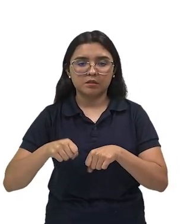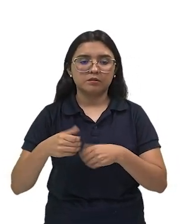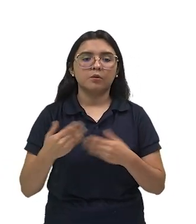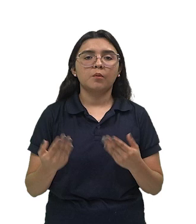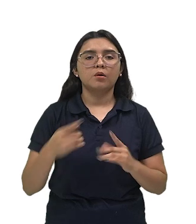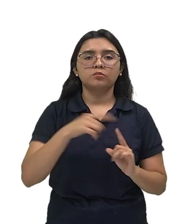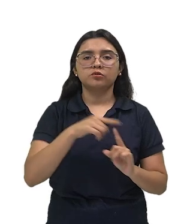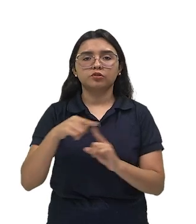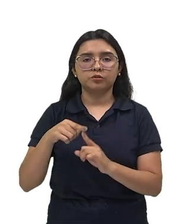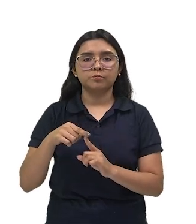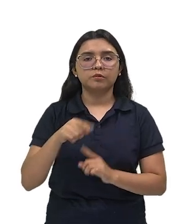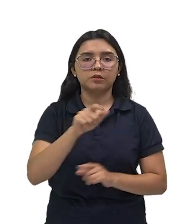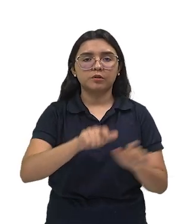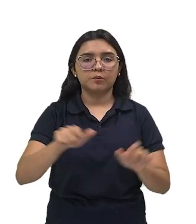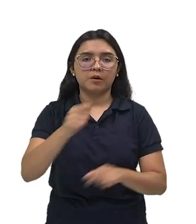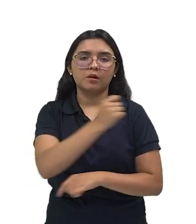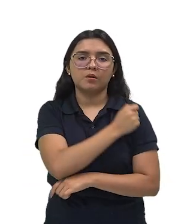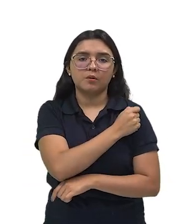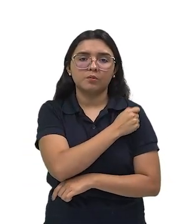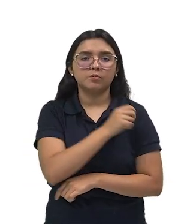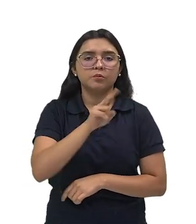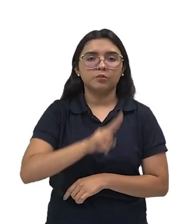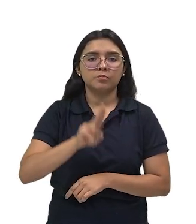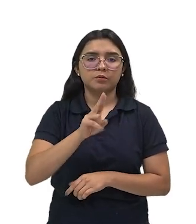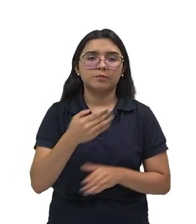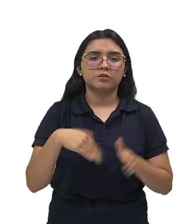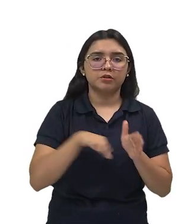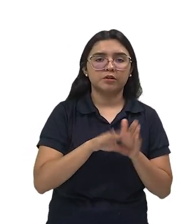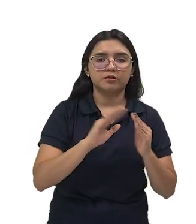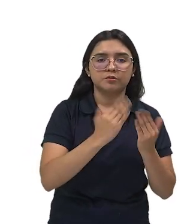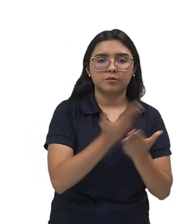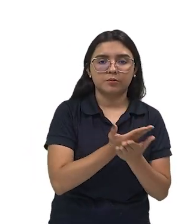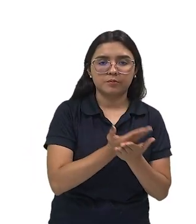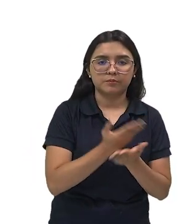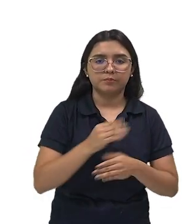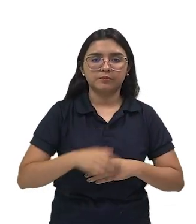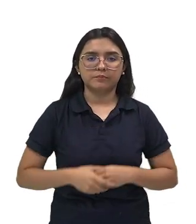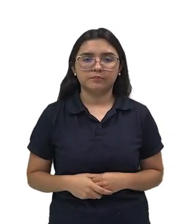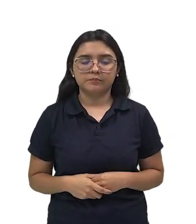o tipo de pesquisa?